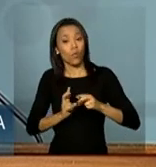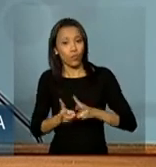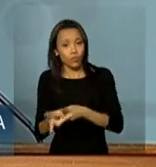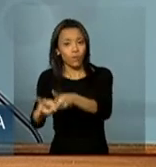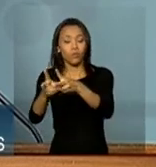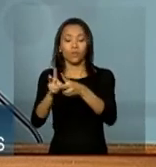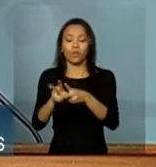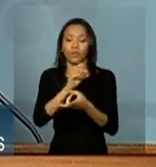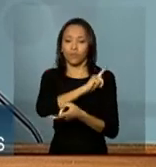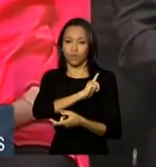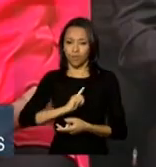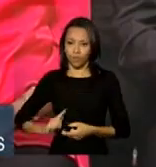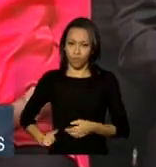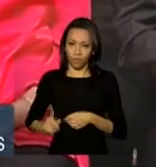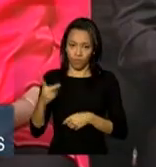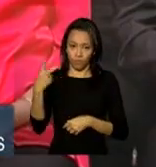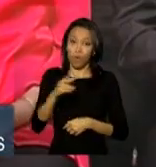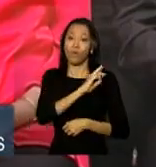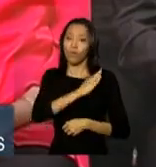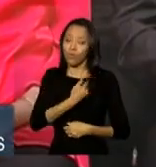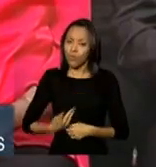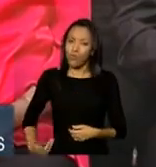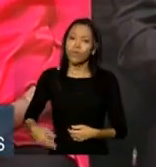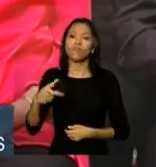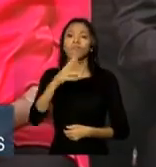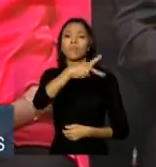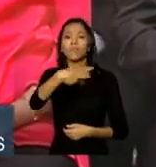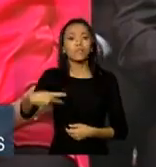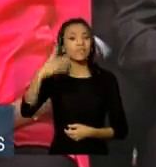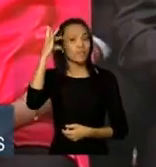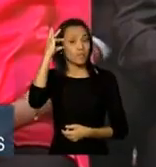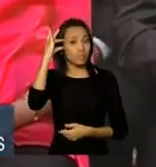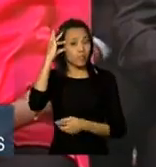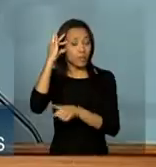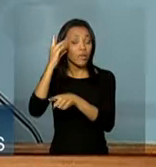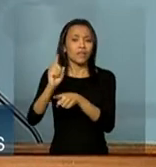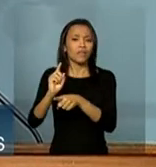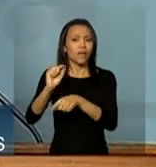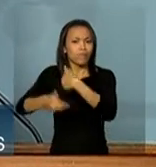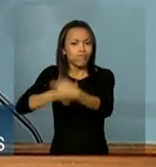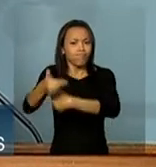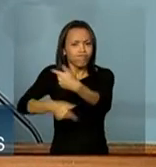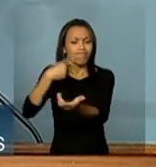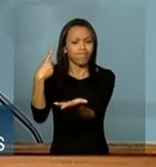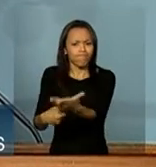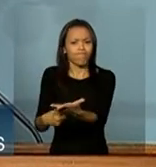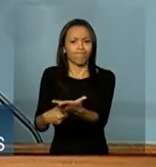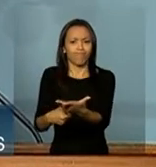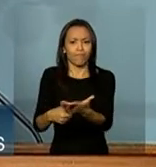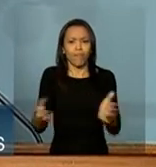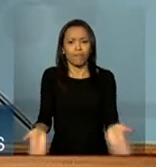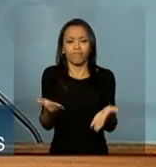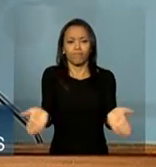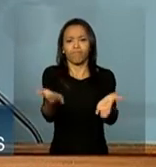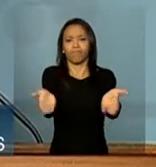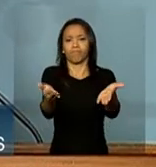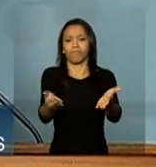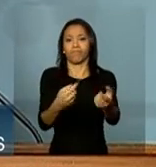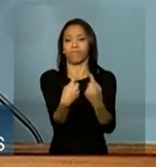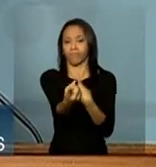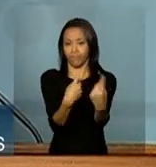Dilma como uma agenda importante de investimentos em infraestrutura e mobilidade